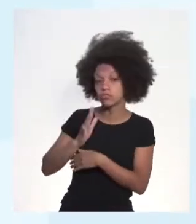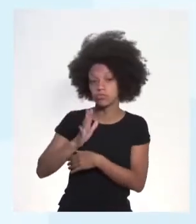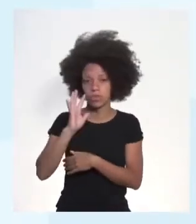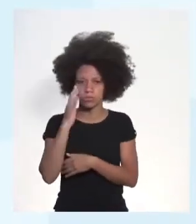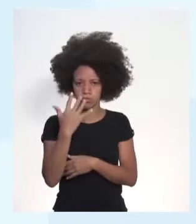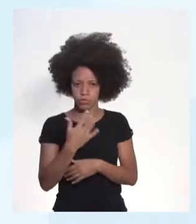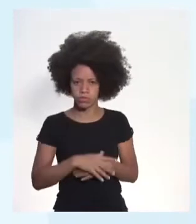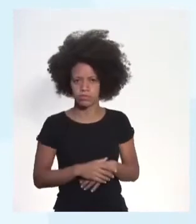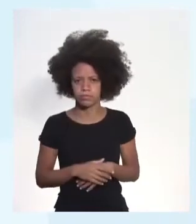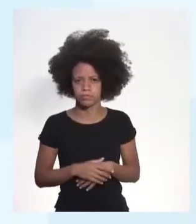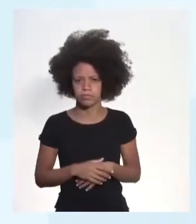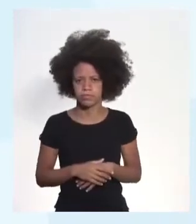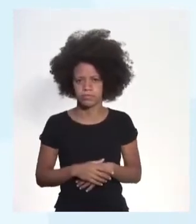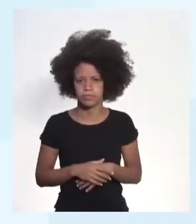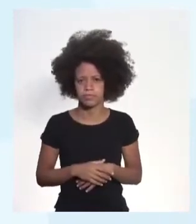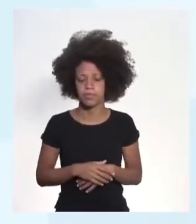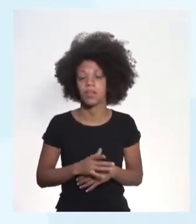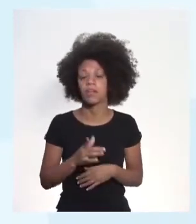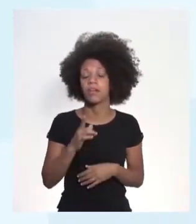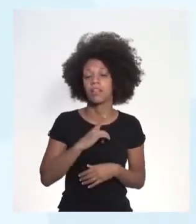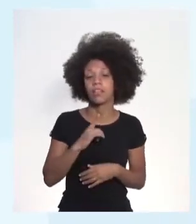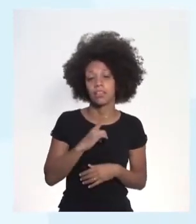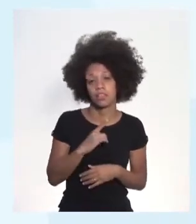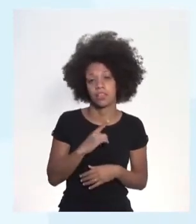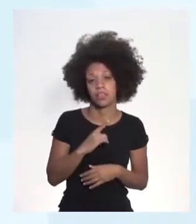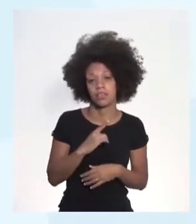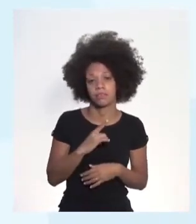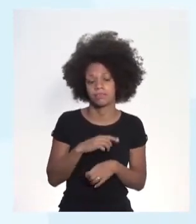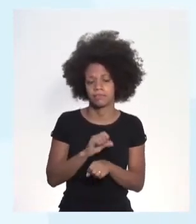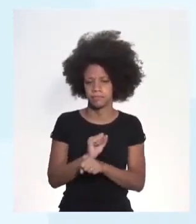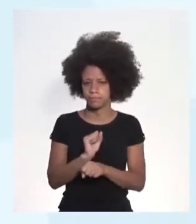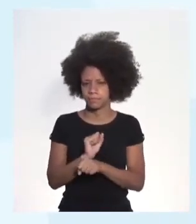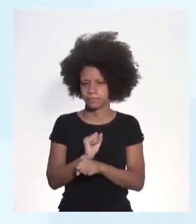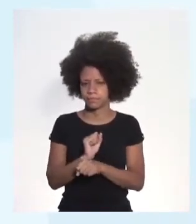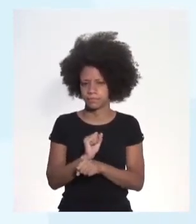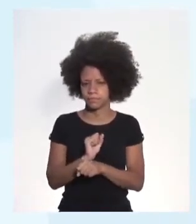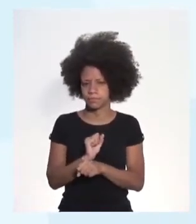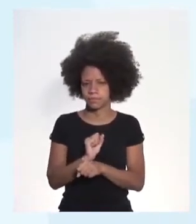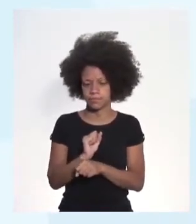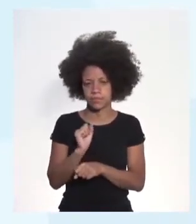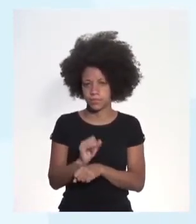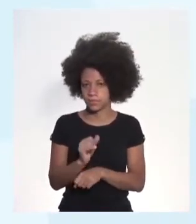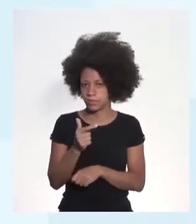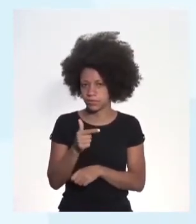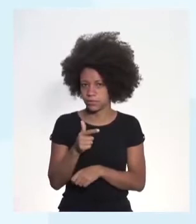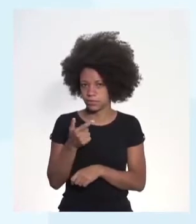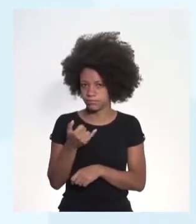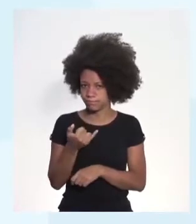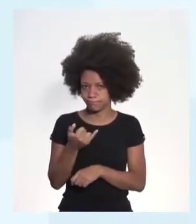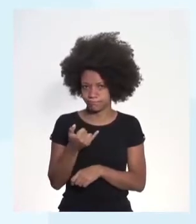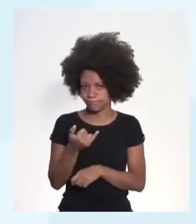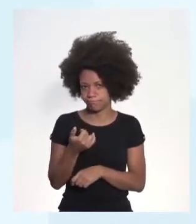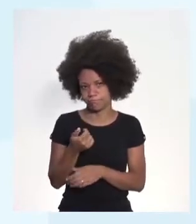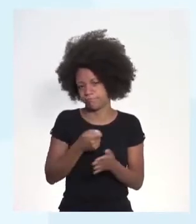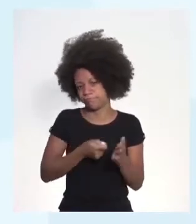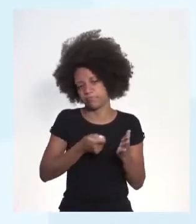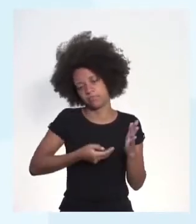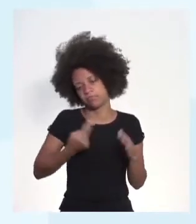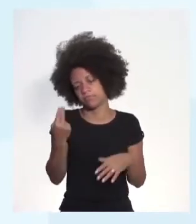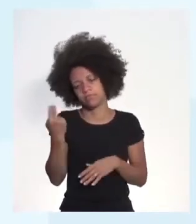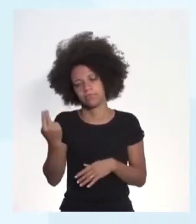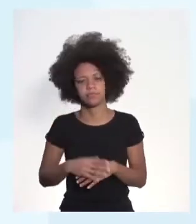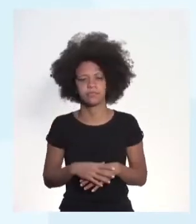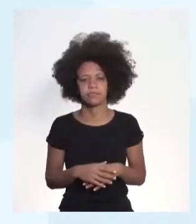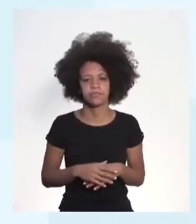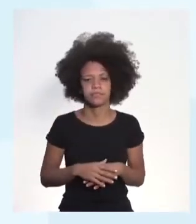está resolvido aqui em cima né Nós temos aqui né aí tô sem caneta não escreve né uma a pronto